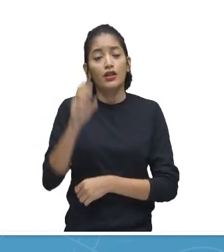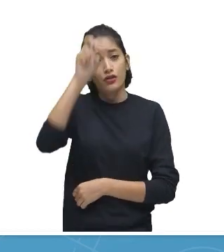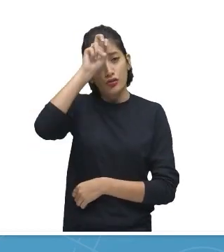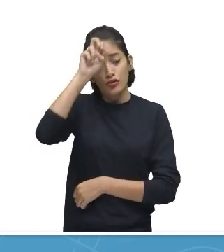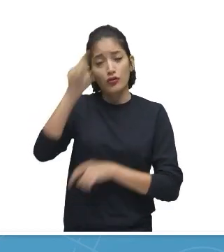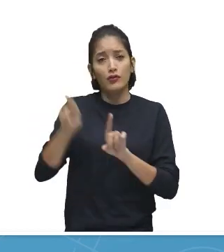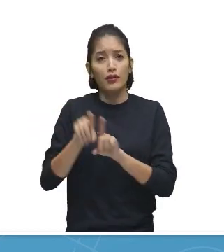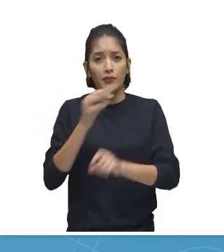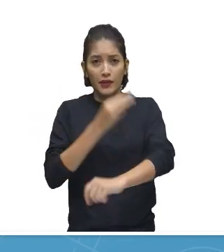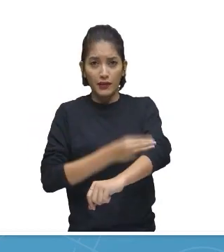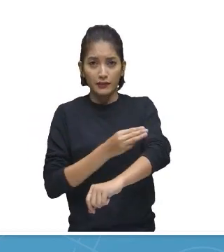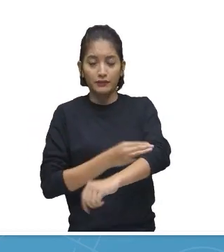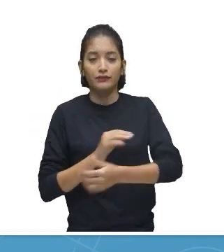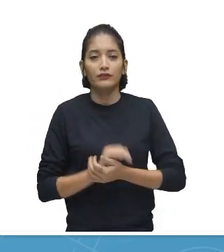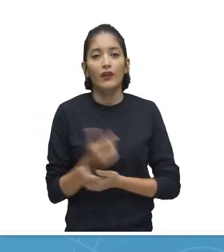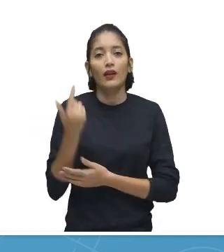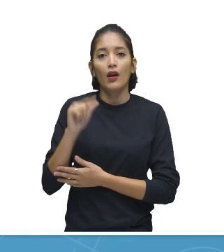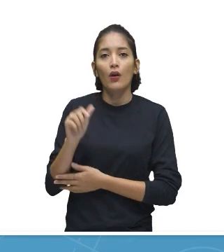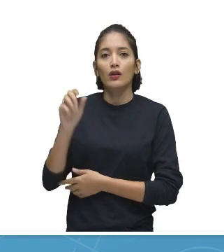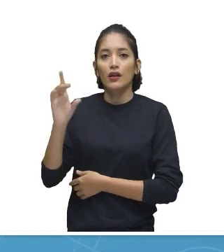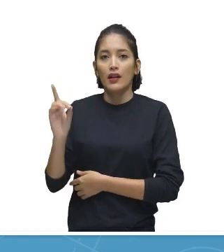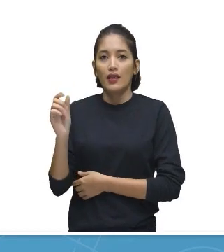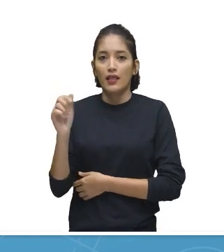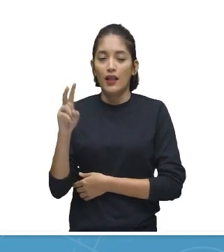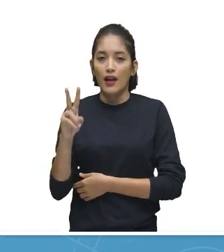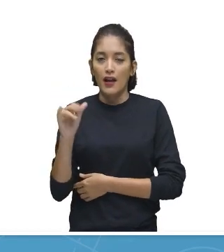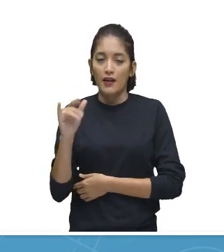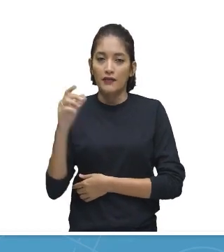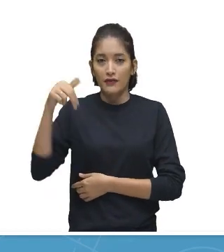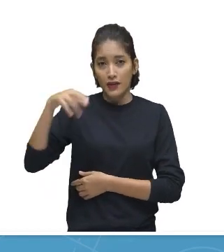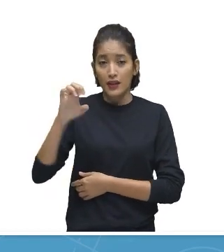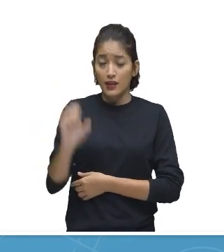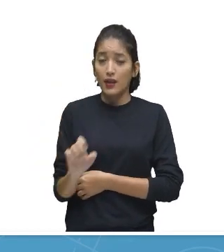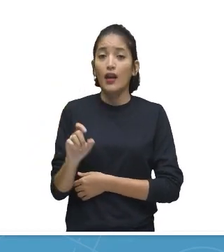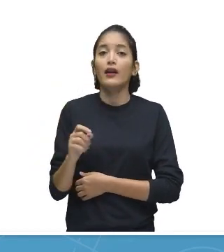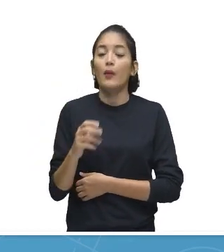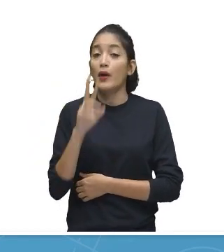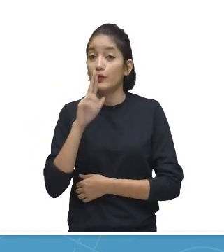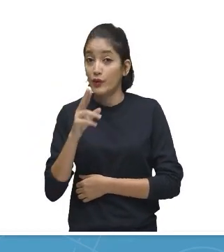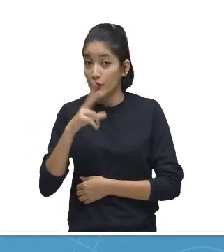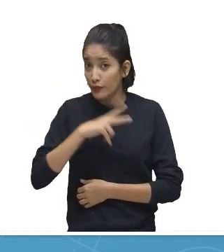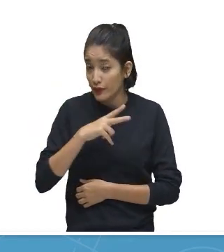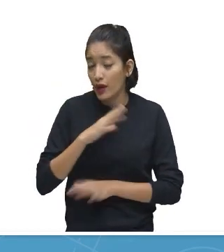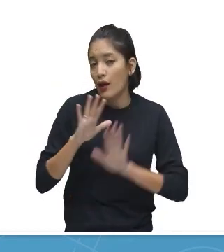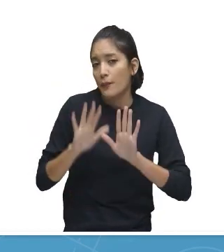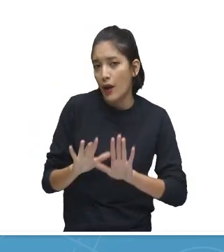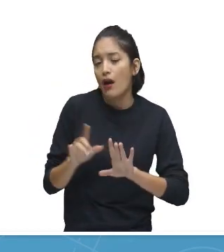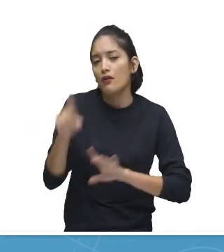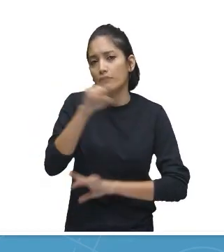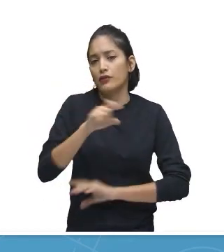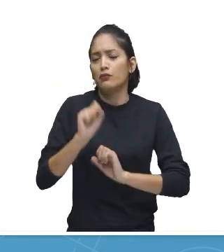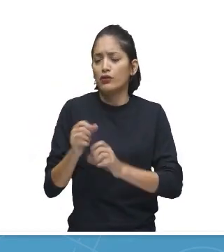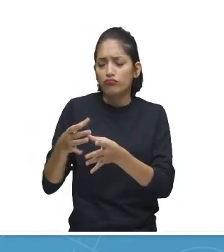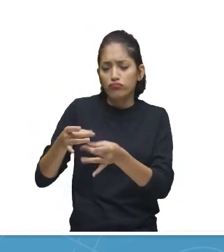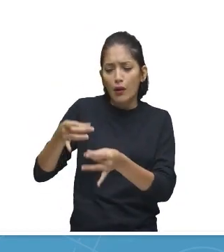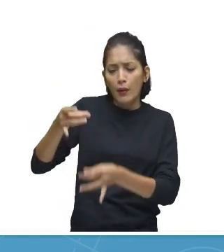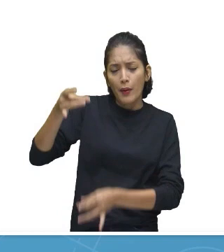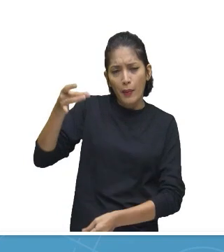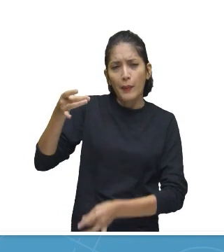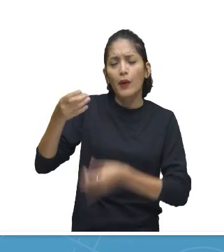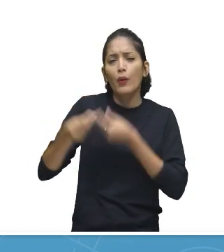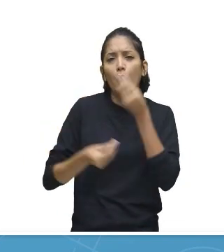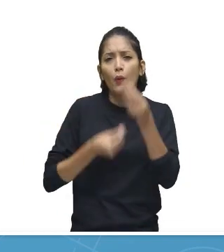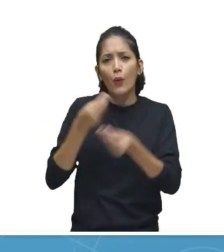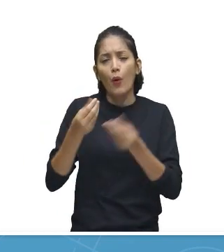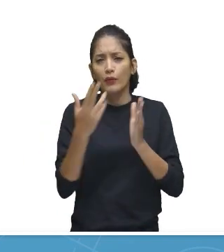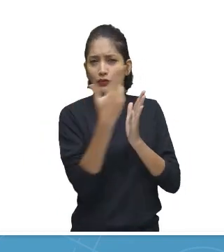A Daphne até colocou aqui, questão 2, é uma resposta pessoal. Exatamente, Daphne, é uma resposta pessoal, mas vocês podem descrever como seria